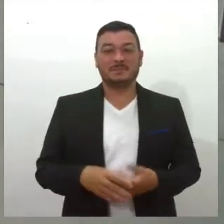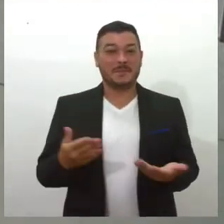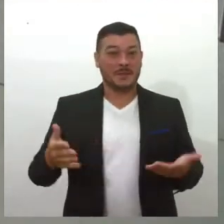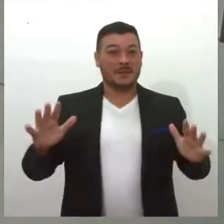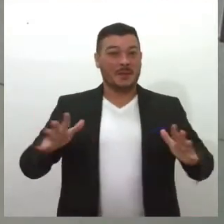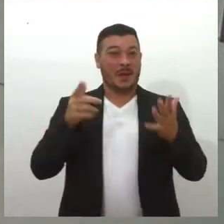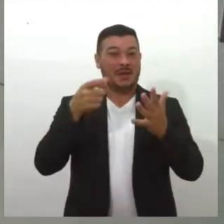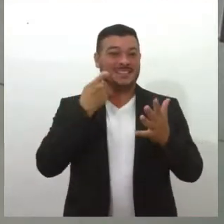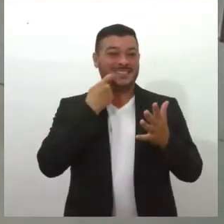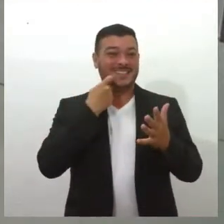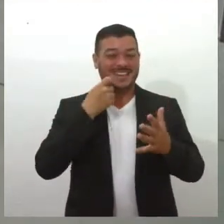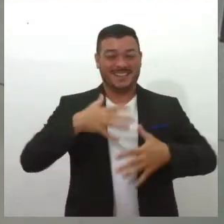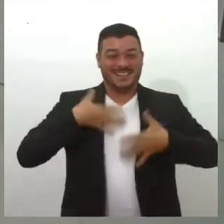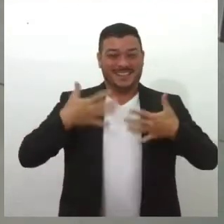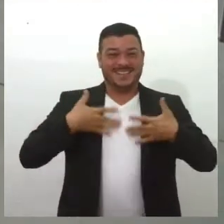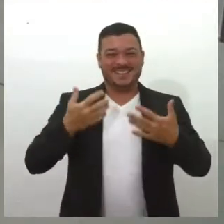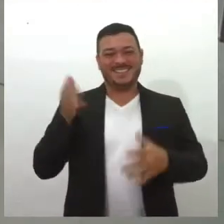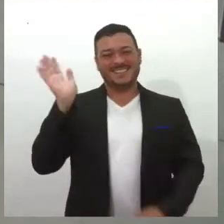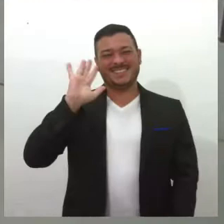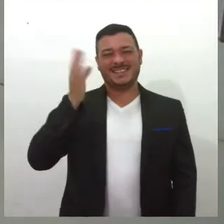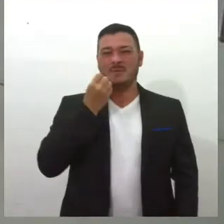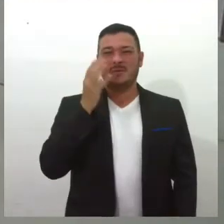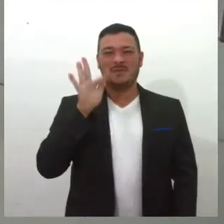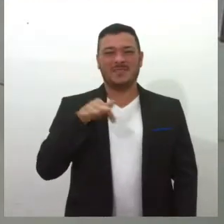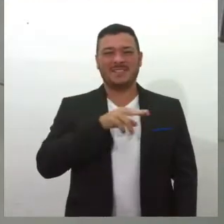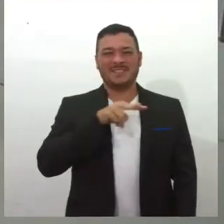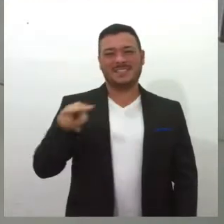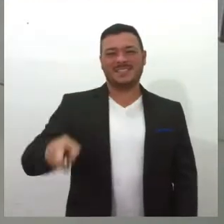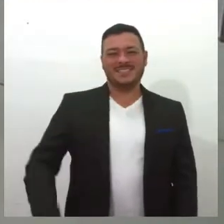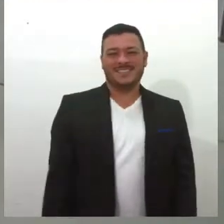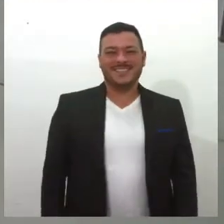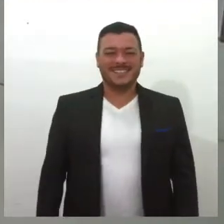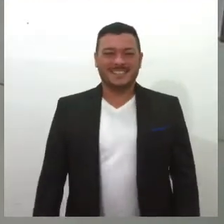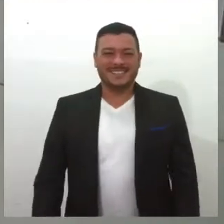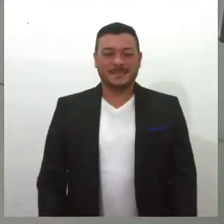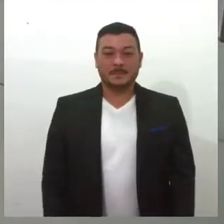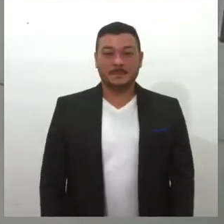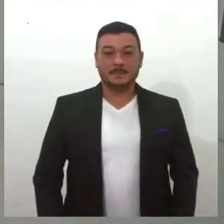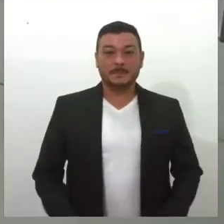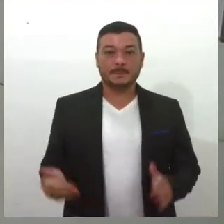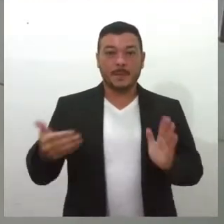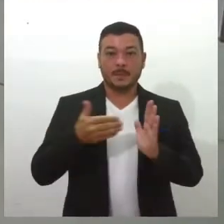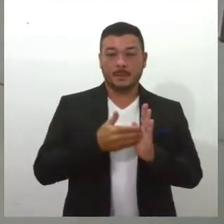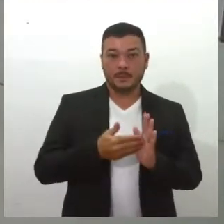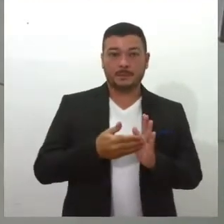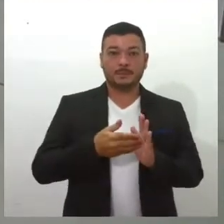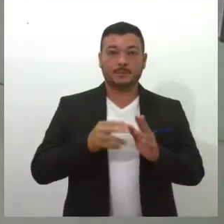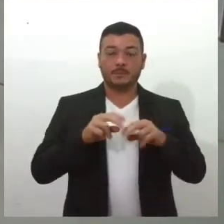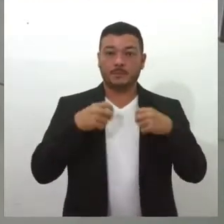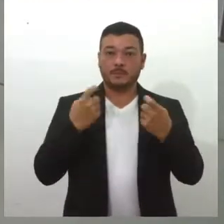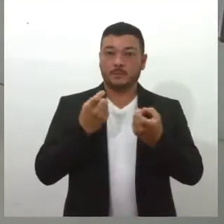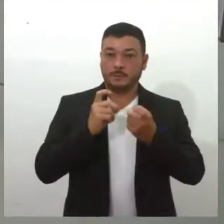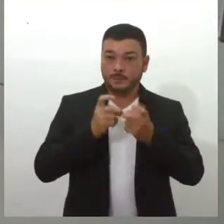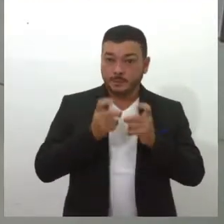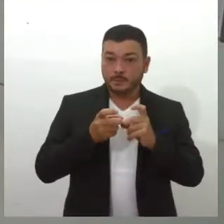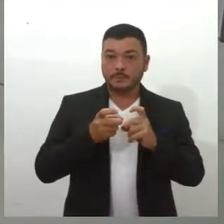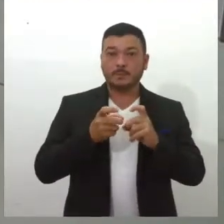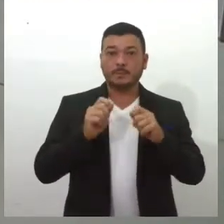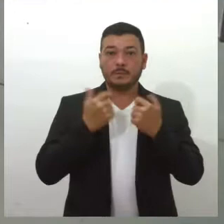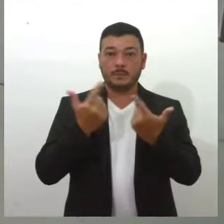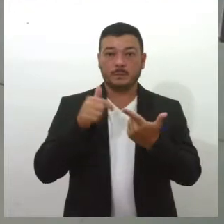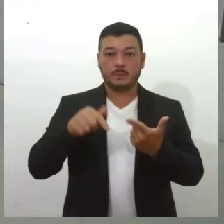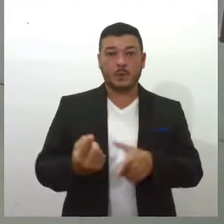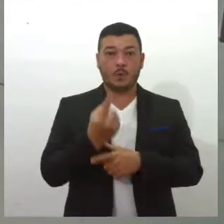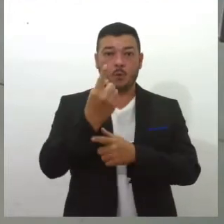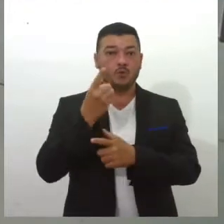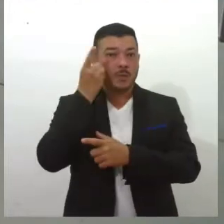sexta-feira. Um abraço, Júnior Matos. Tchau, tchau. Bom fim de semana. Tchau, tchau. E olha só, na última sessão plenária da semana, apenas um deputado